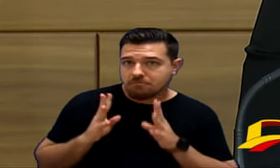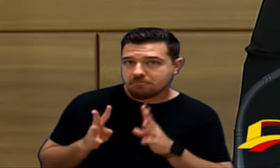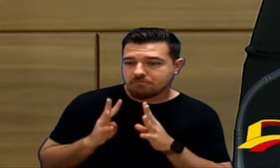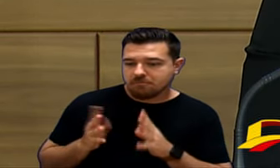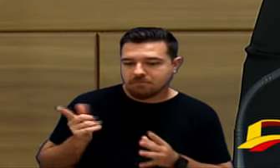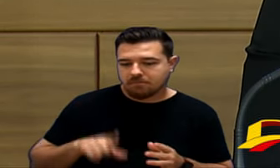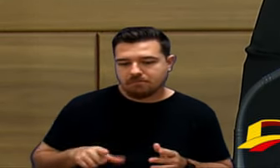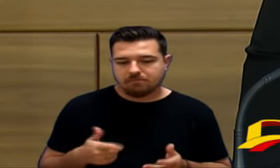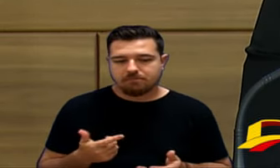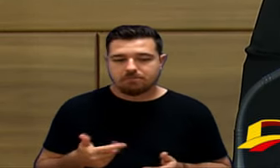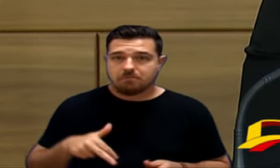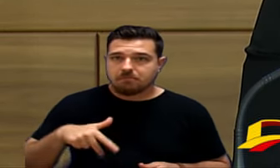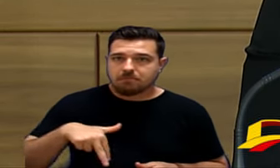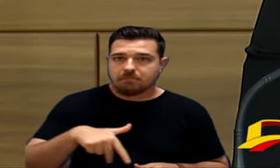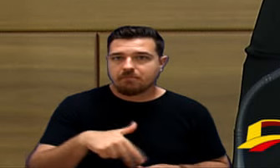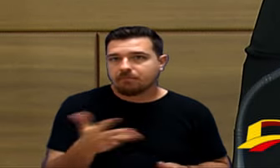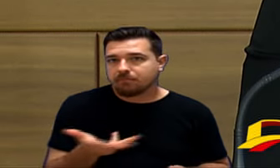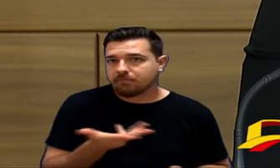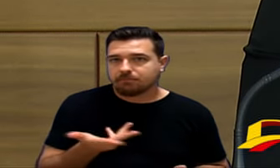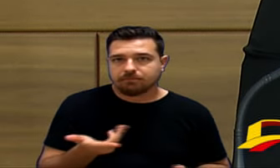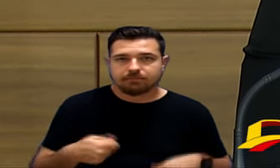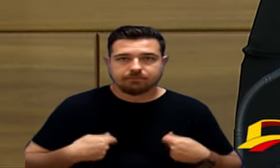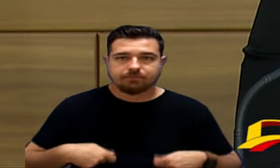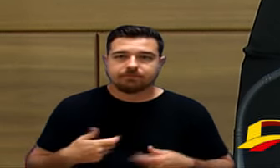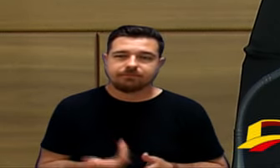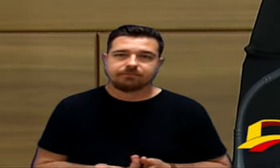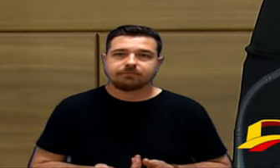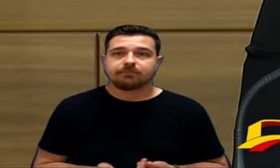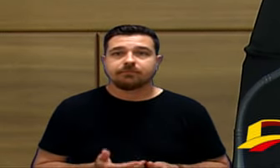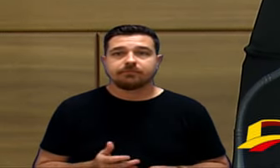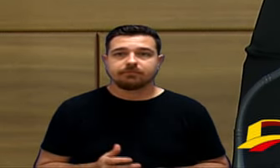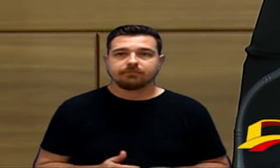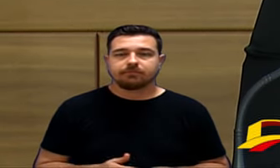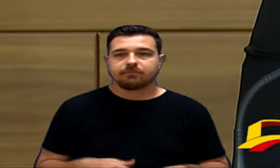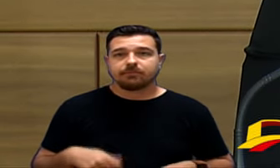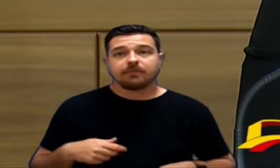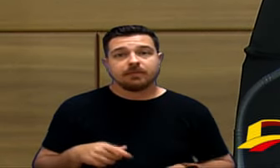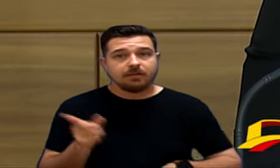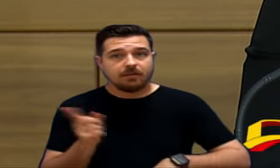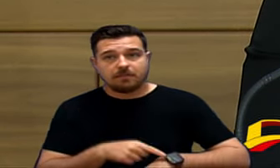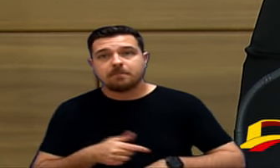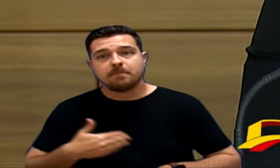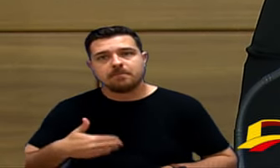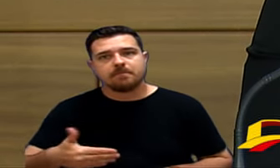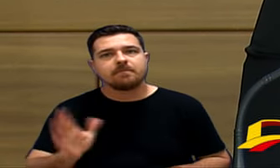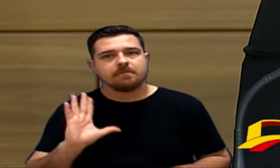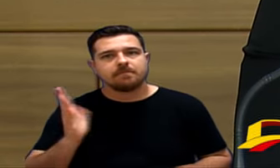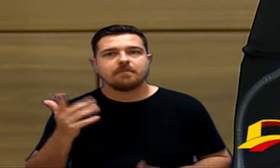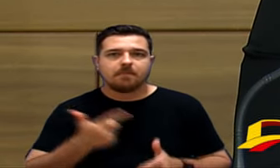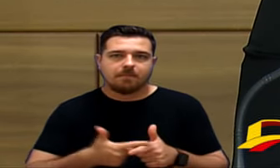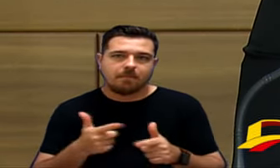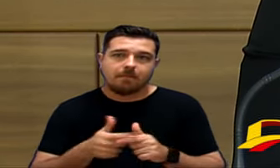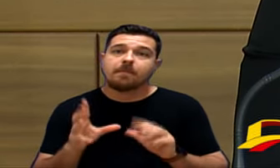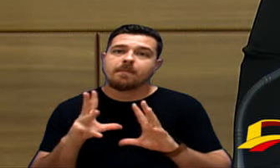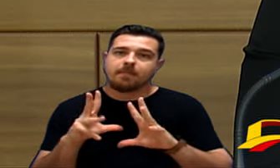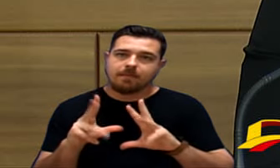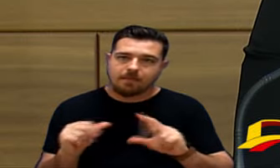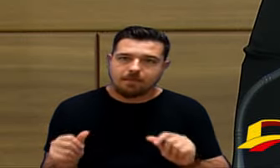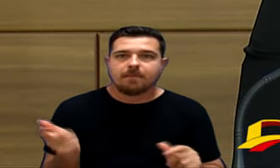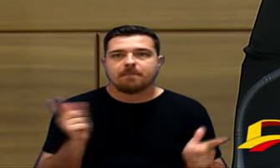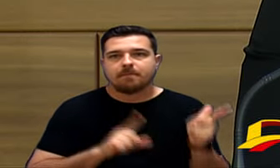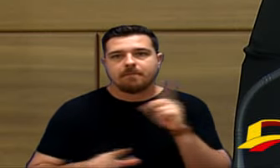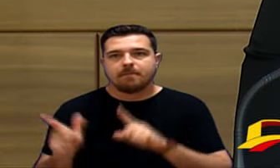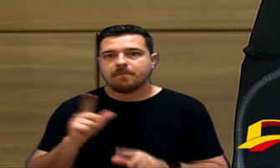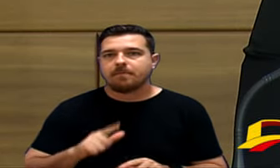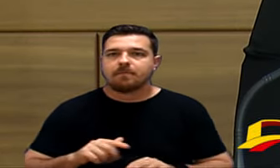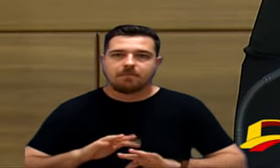aquela vítima veio a óbito por qualquer motivo na hora você conduz essa ocorrência vai até a delegacia aciona os os órgãos aí